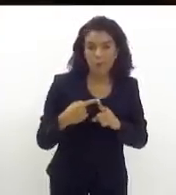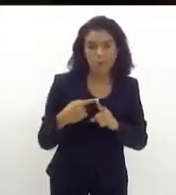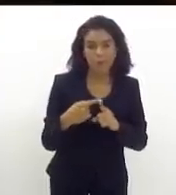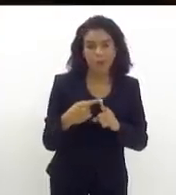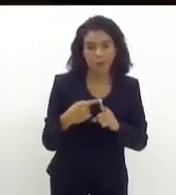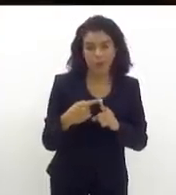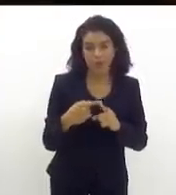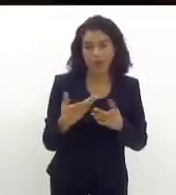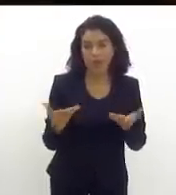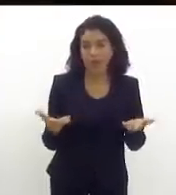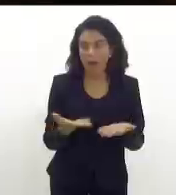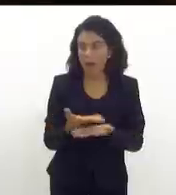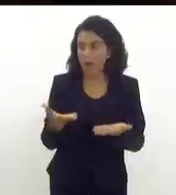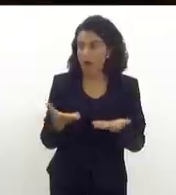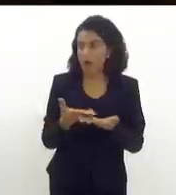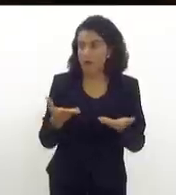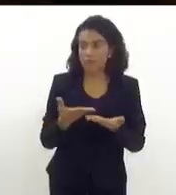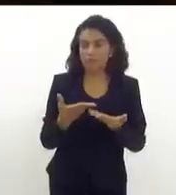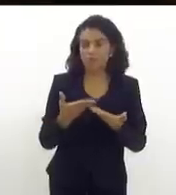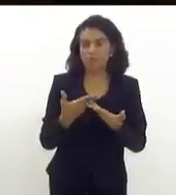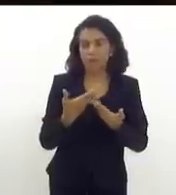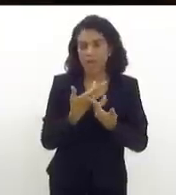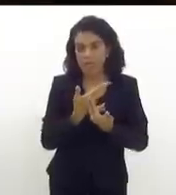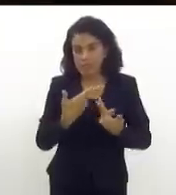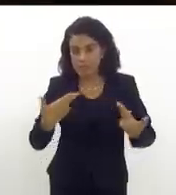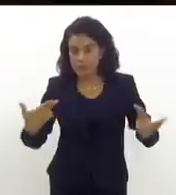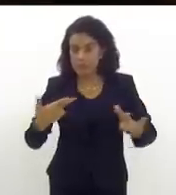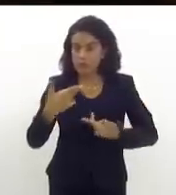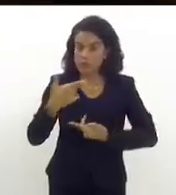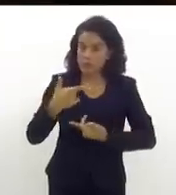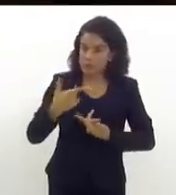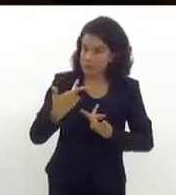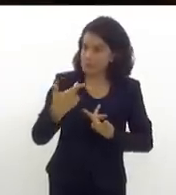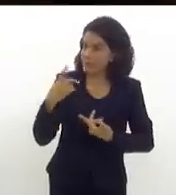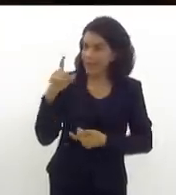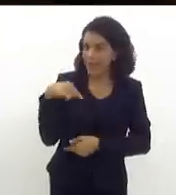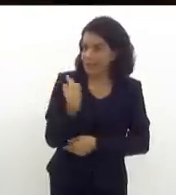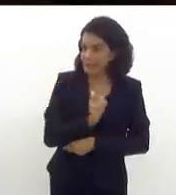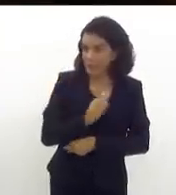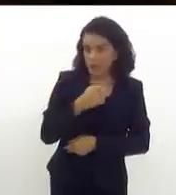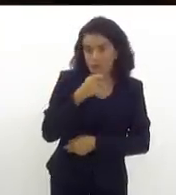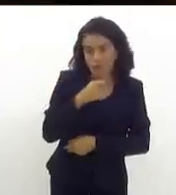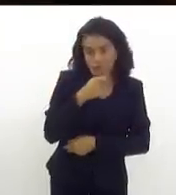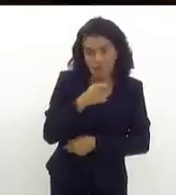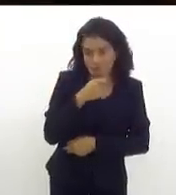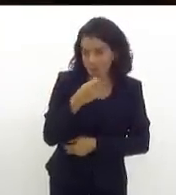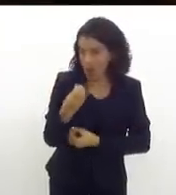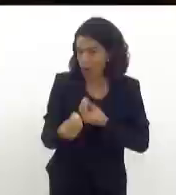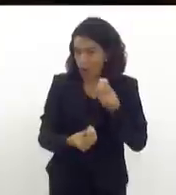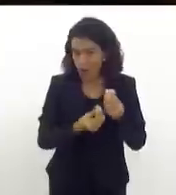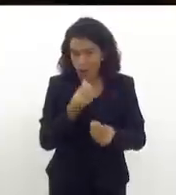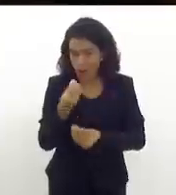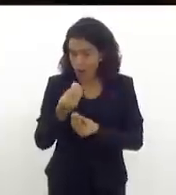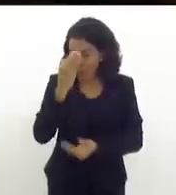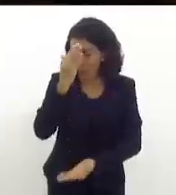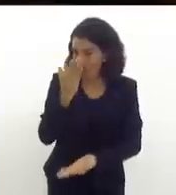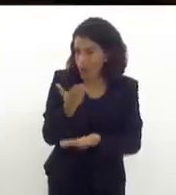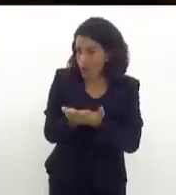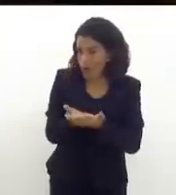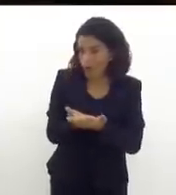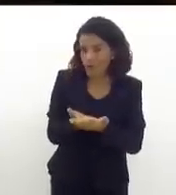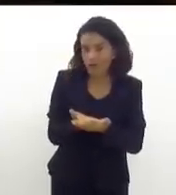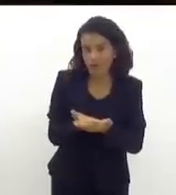do jeito que a coisa anda nós não temos mais uma confiança